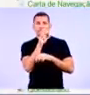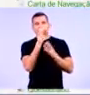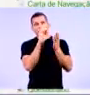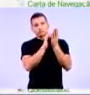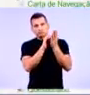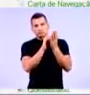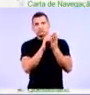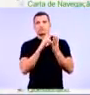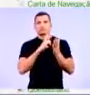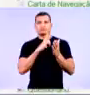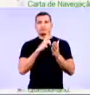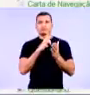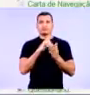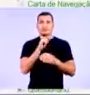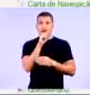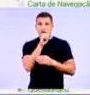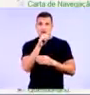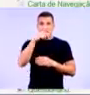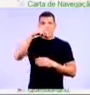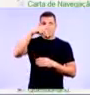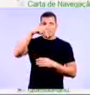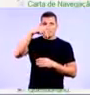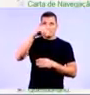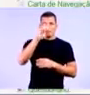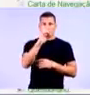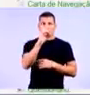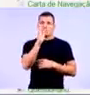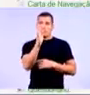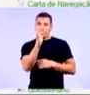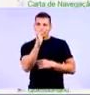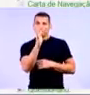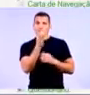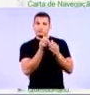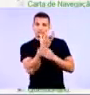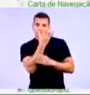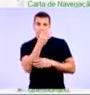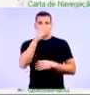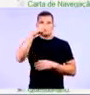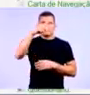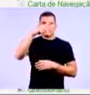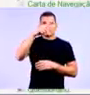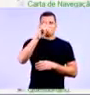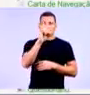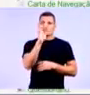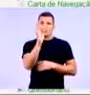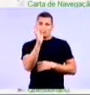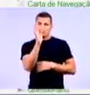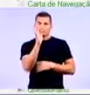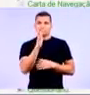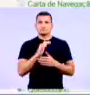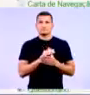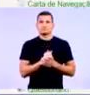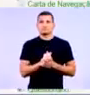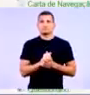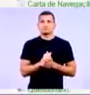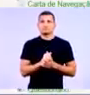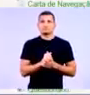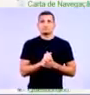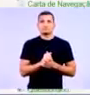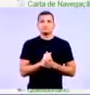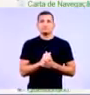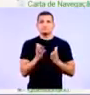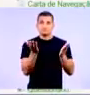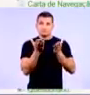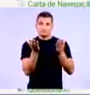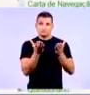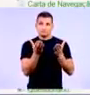ou .docx. Como eu fiz a inserção de um PDF, aparece a extensão .pdf. Inseri, agora eu